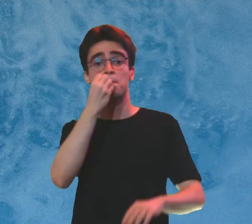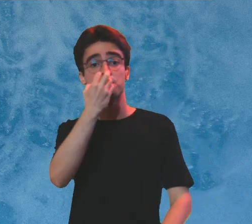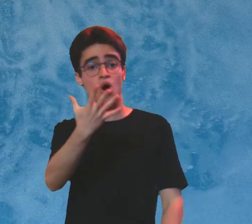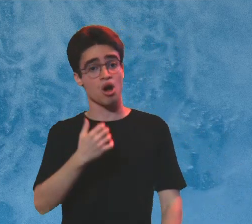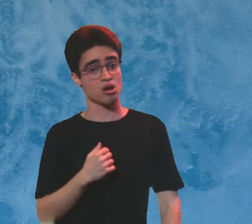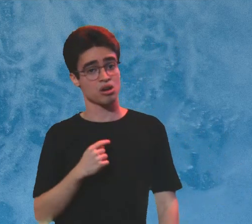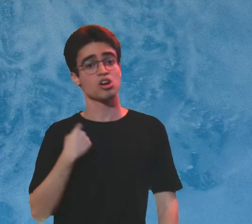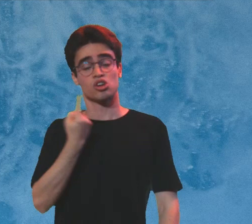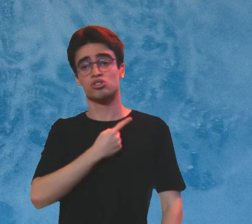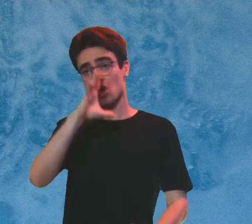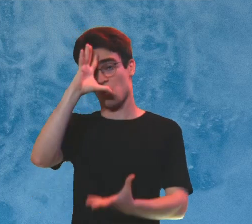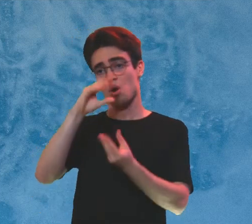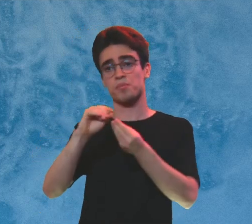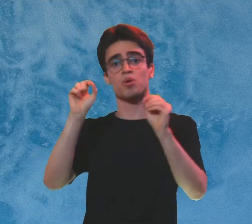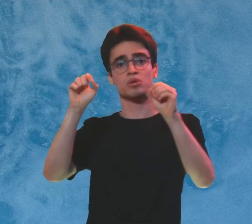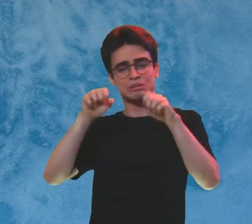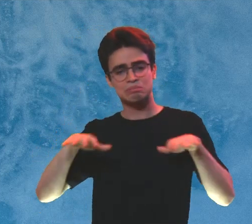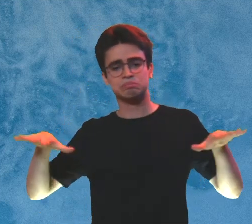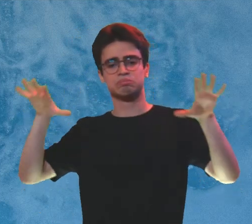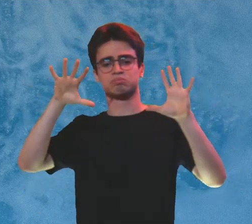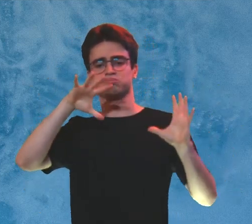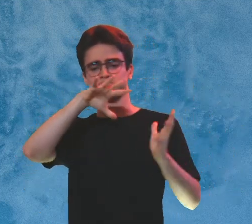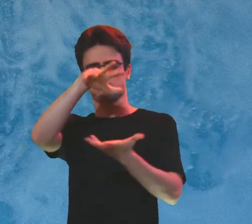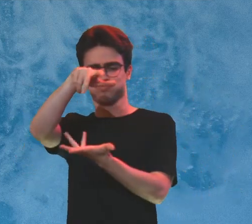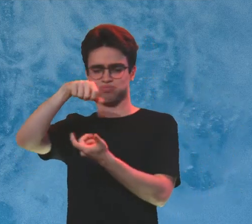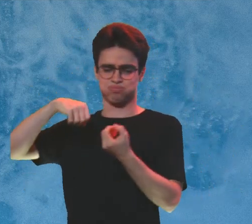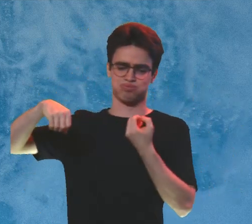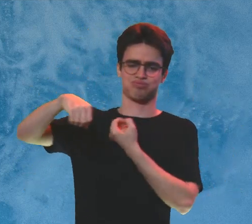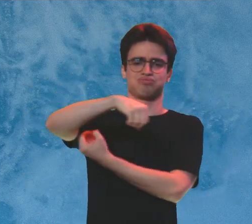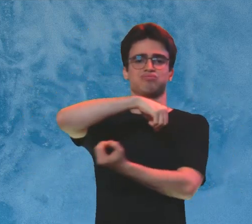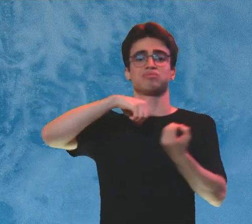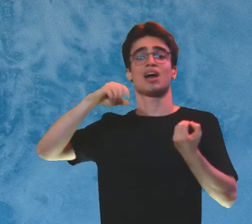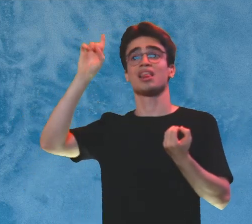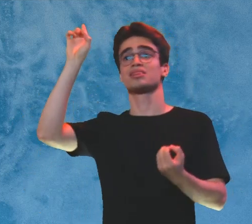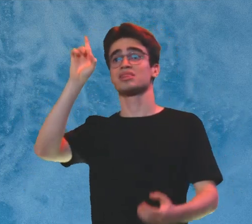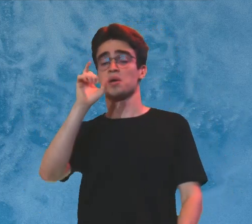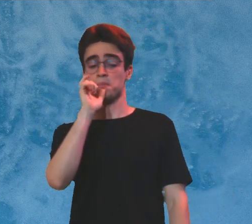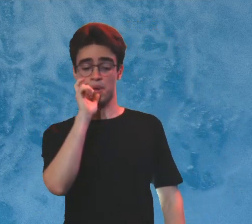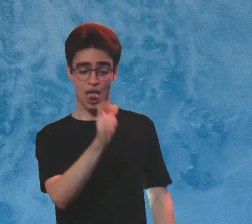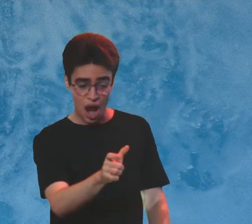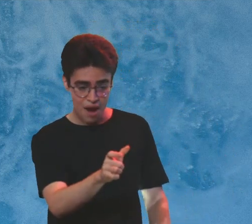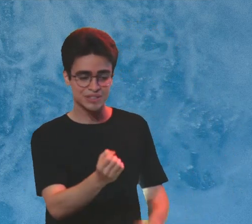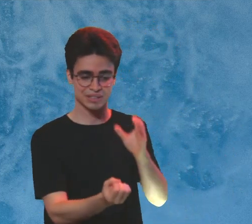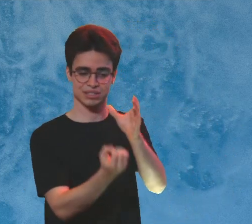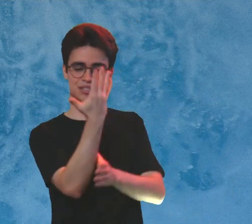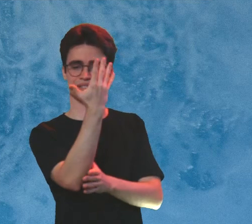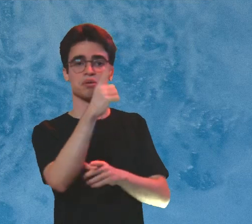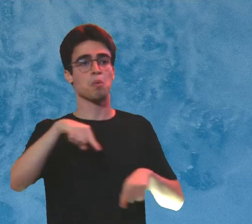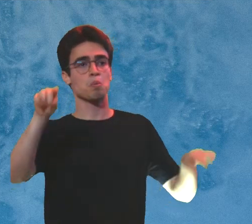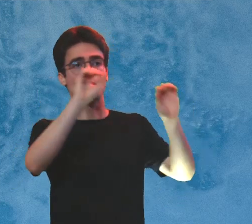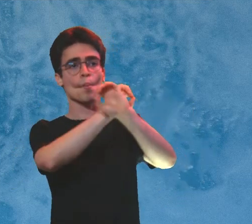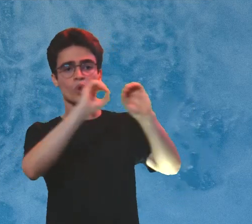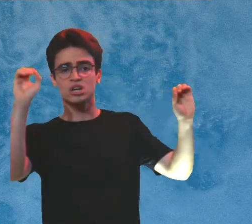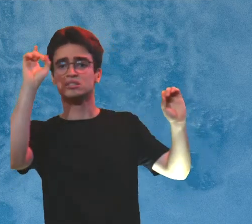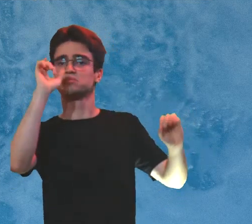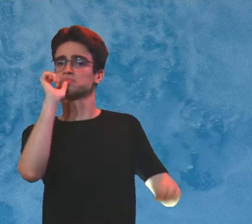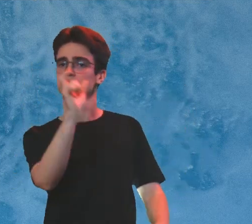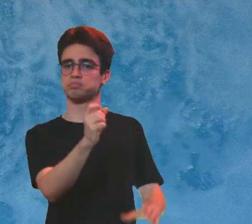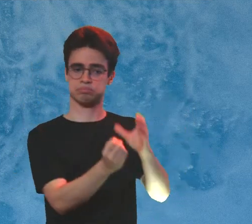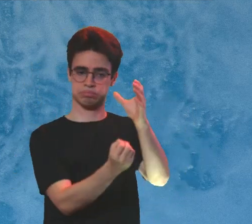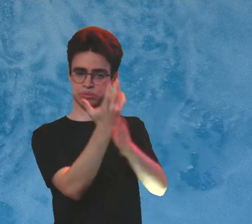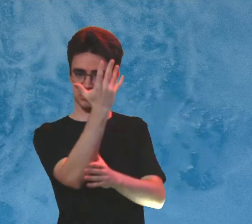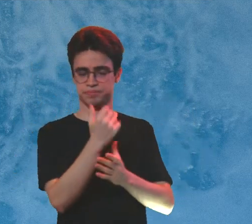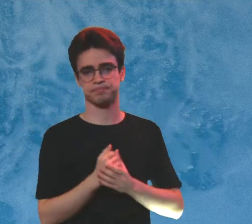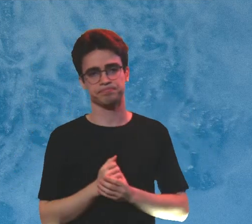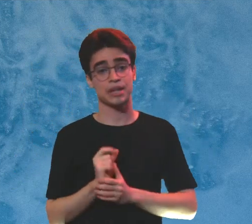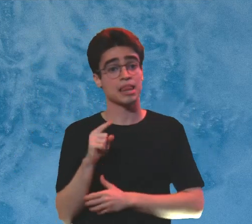entendemos que o universo foi formado pela palavra de Deus, de modo que aquilo que se vê não foi feito do que é visível. Versículo